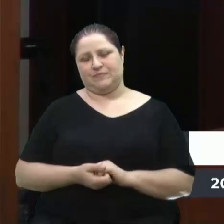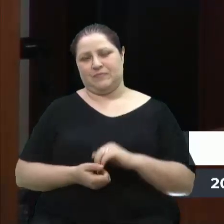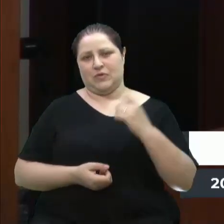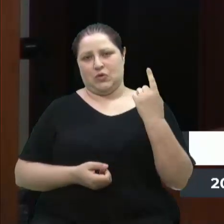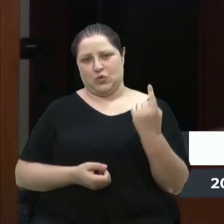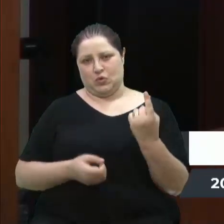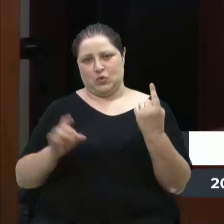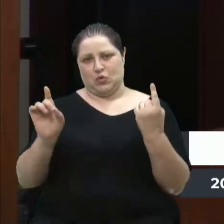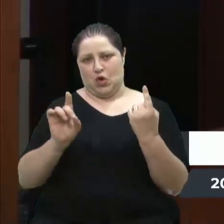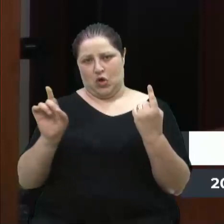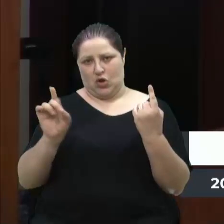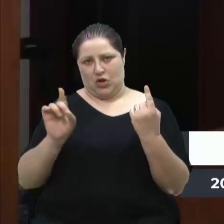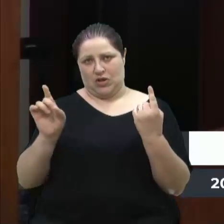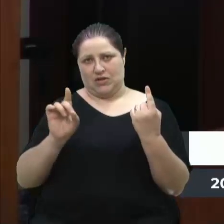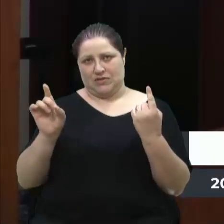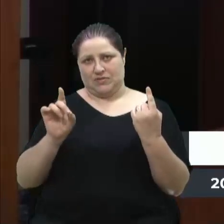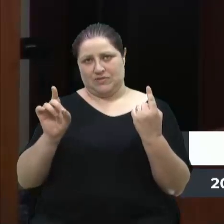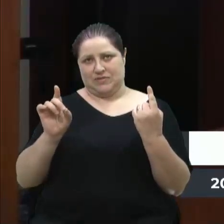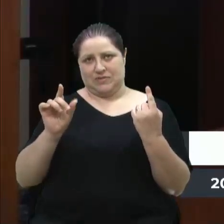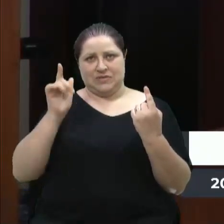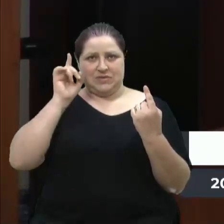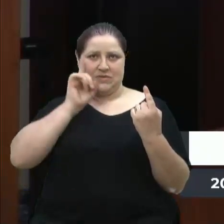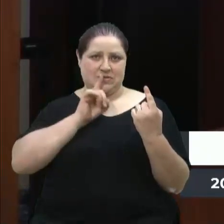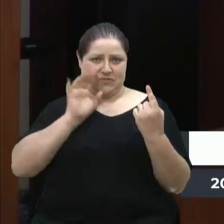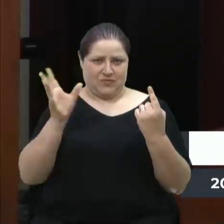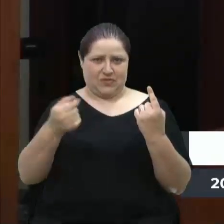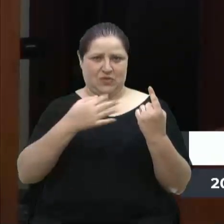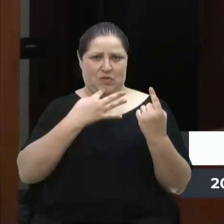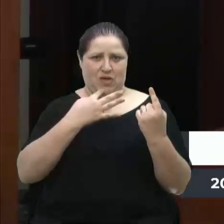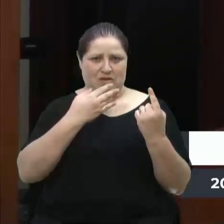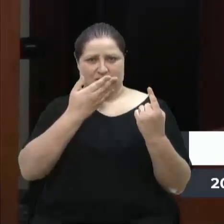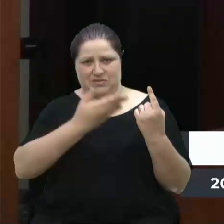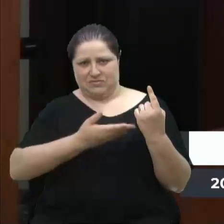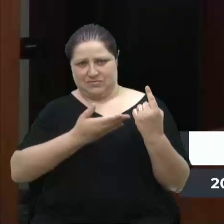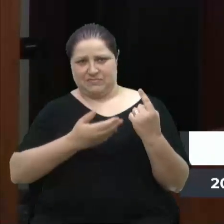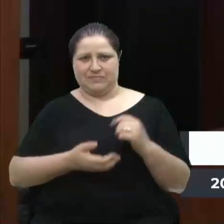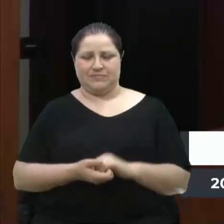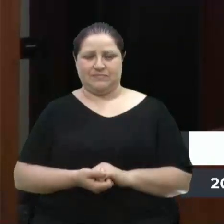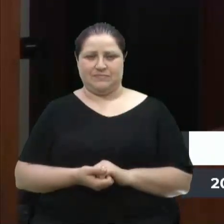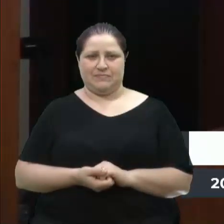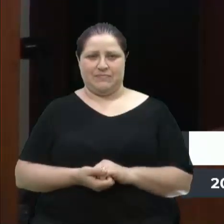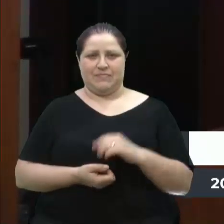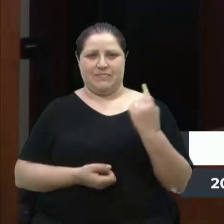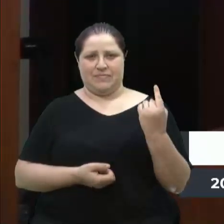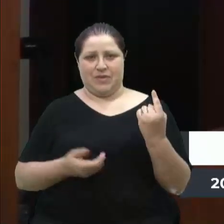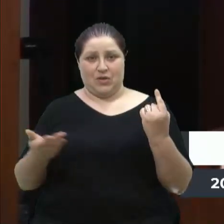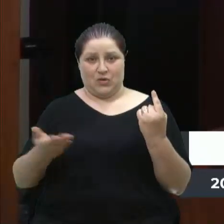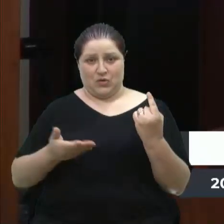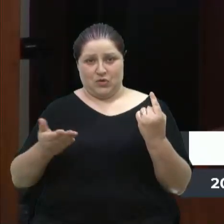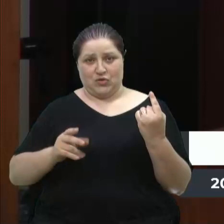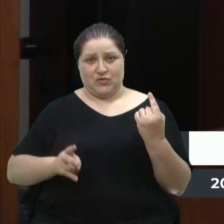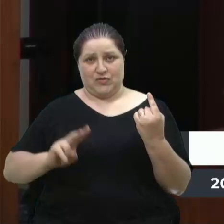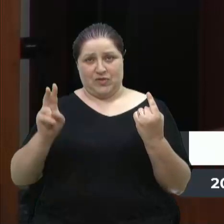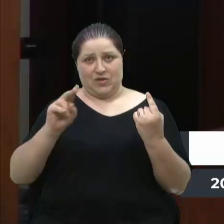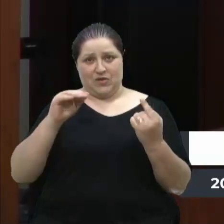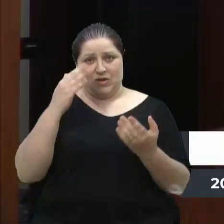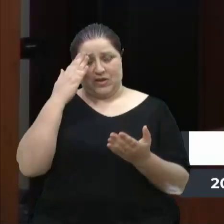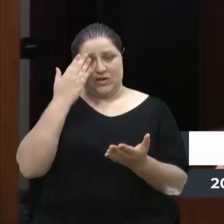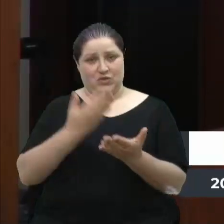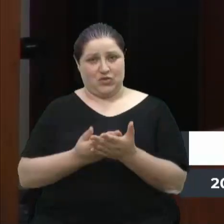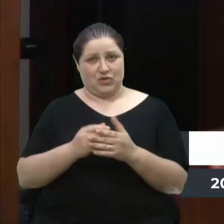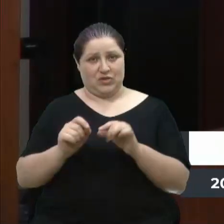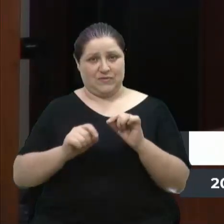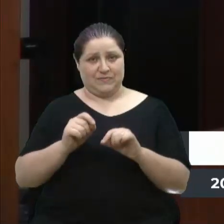$1, meus amigos, dólar americano, todos conhecem, ele vale hoje, acreditem ou